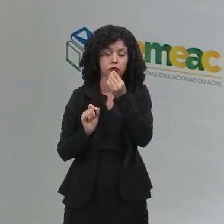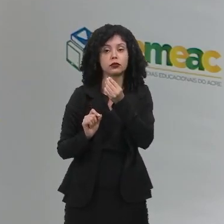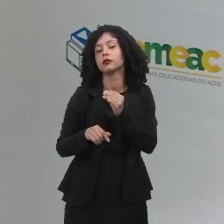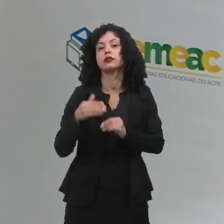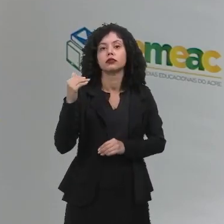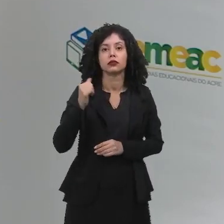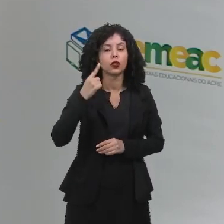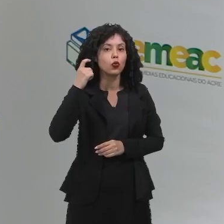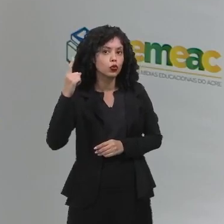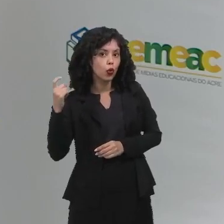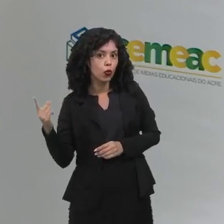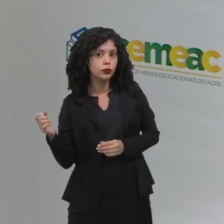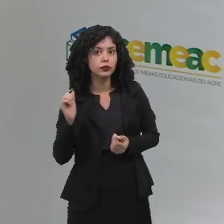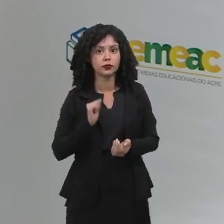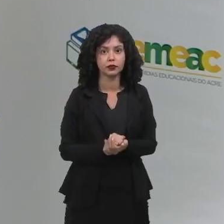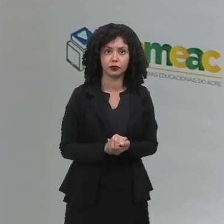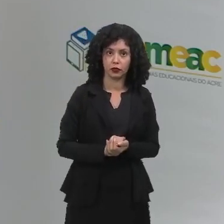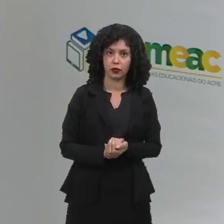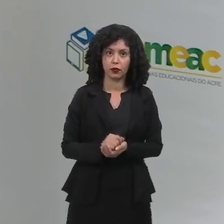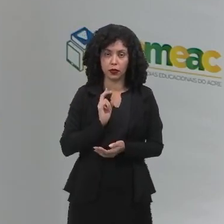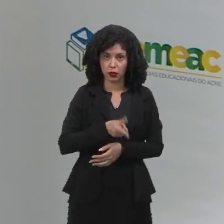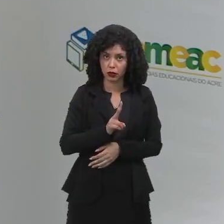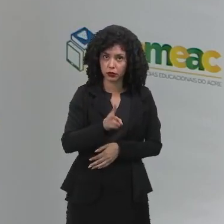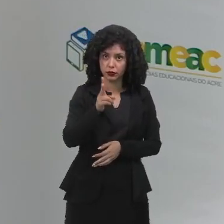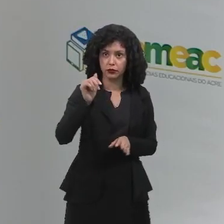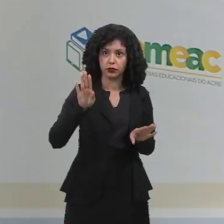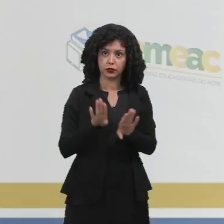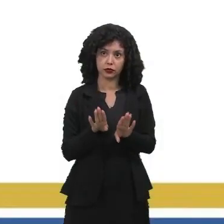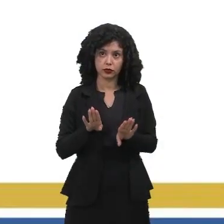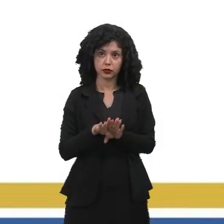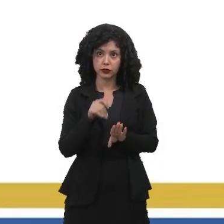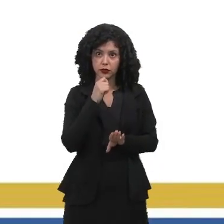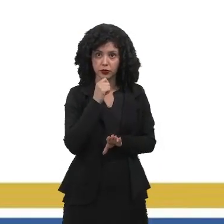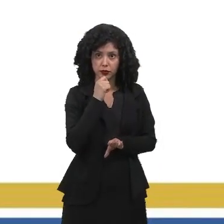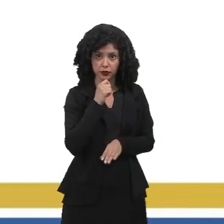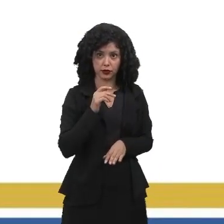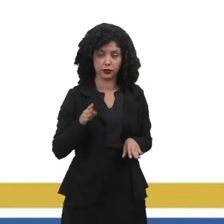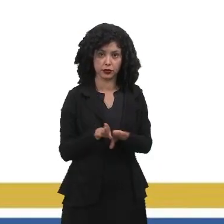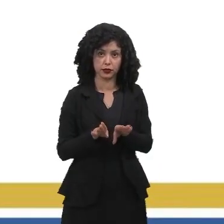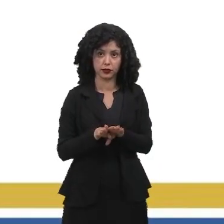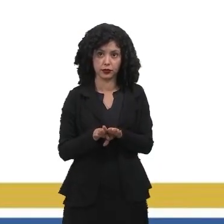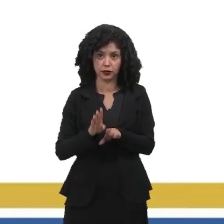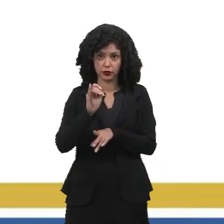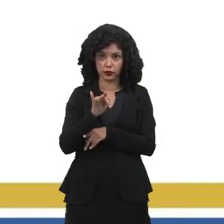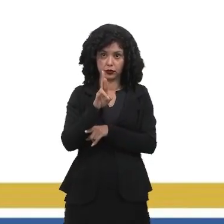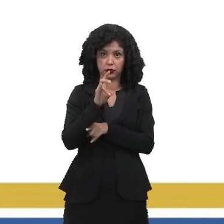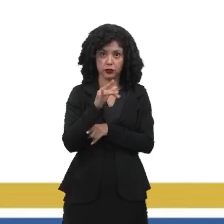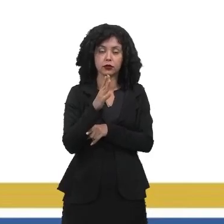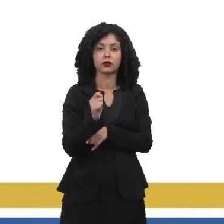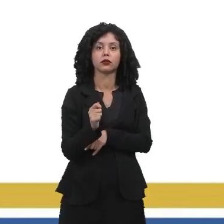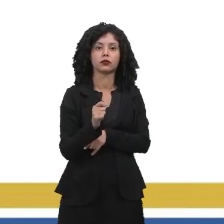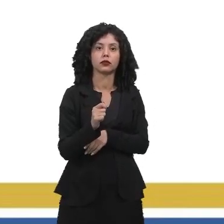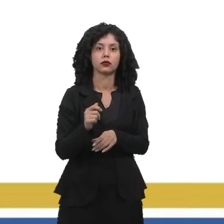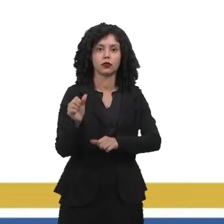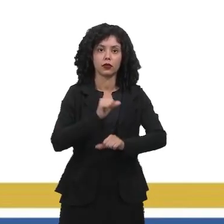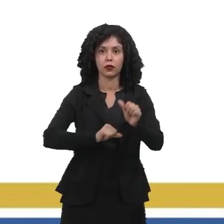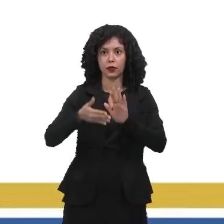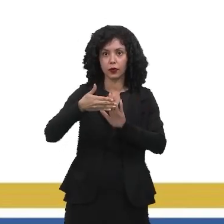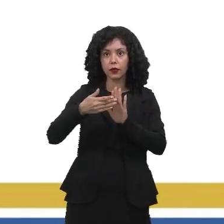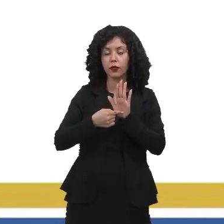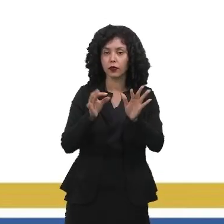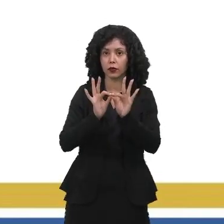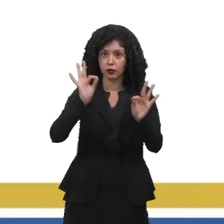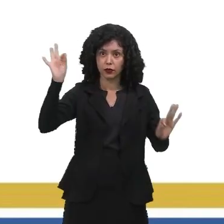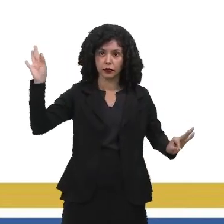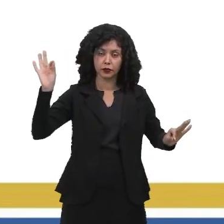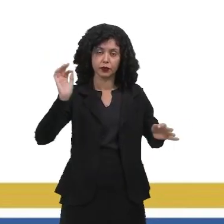intensidade sonora. E essa altura da intensidade sonora, o que acontece? Ela é inversamente proporcional ao